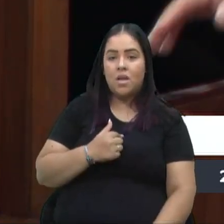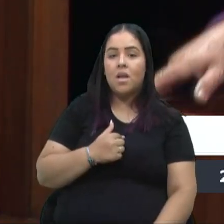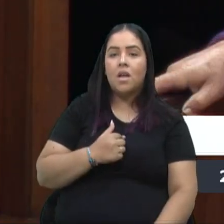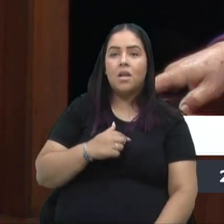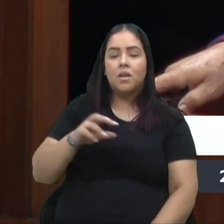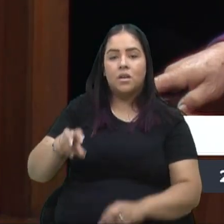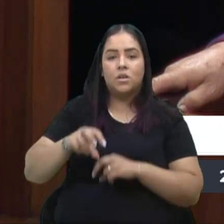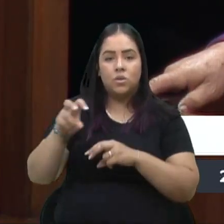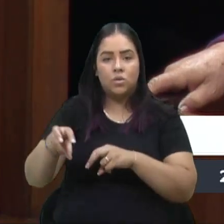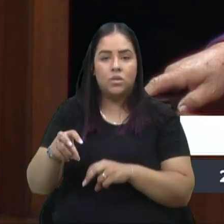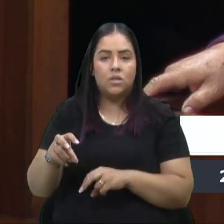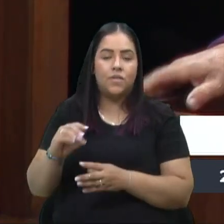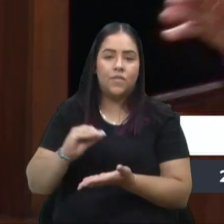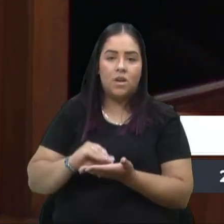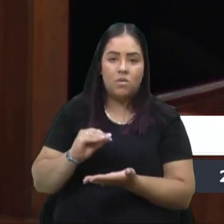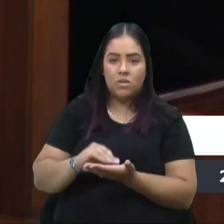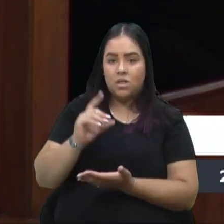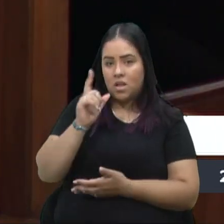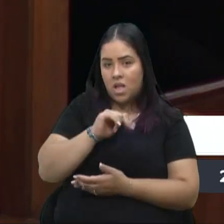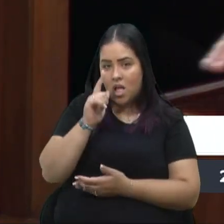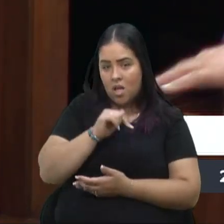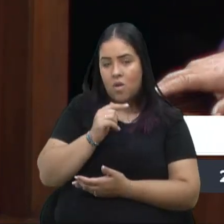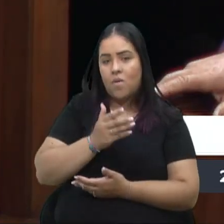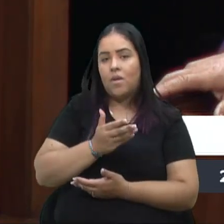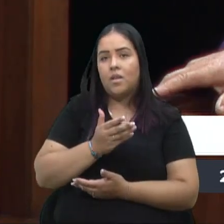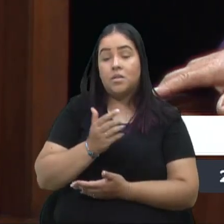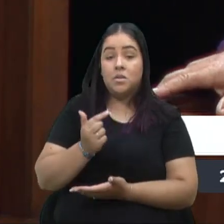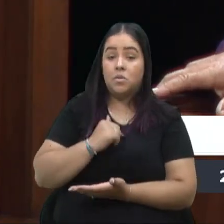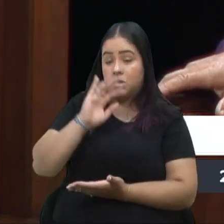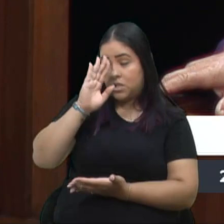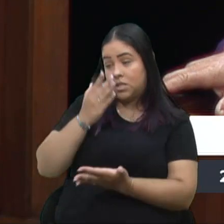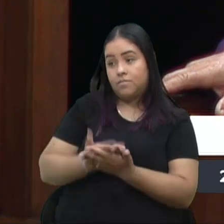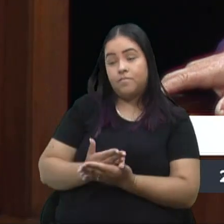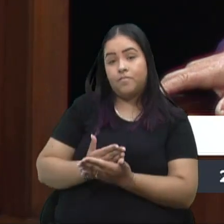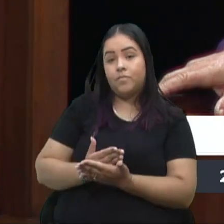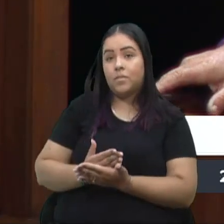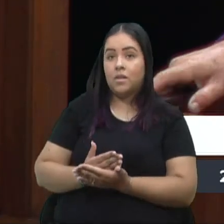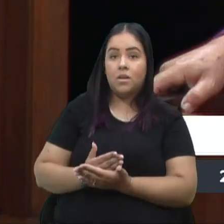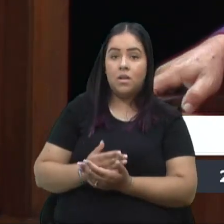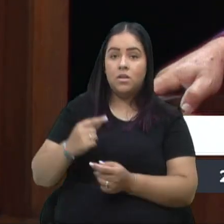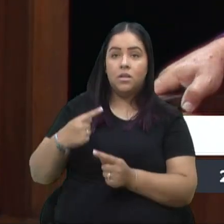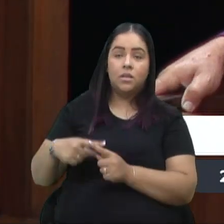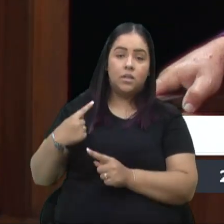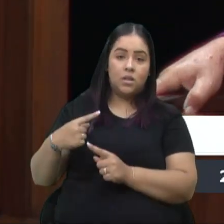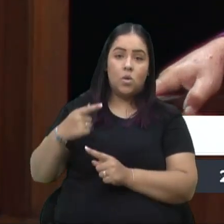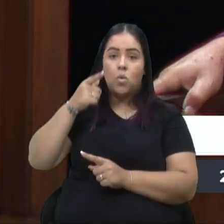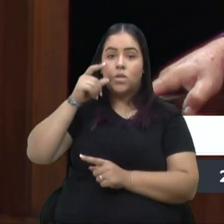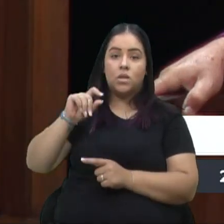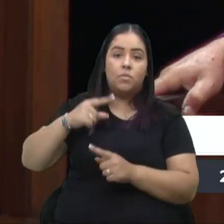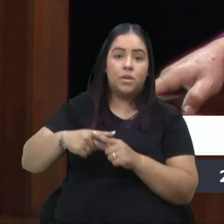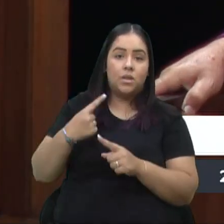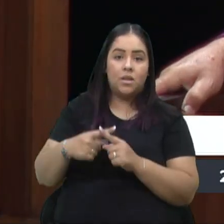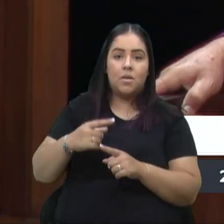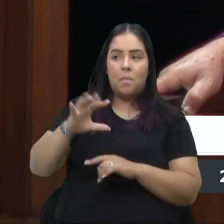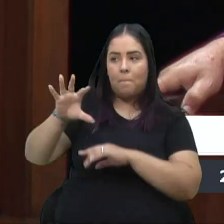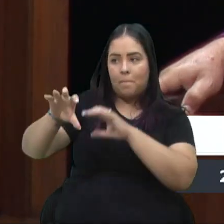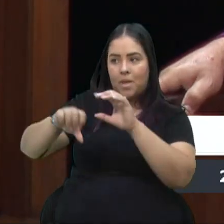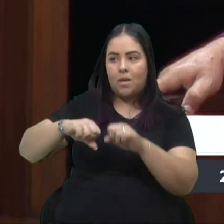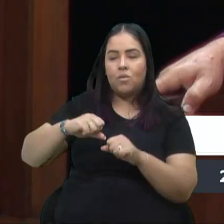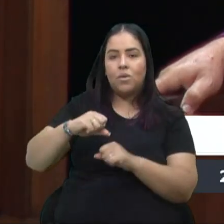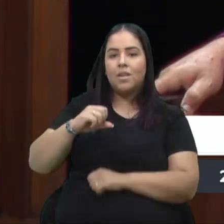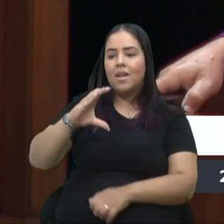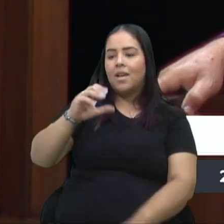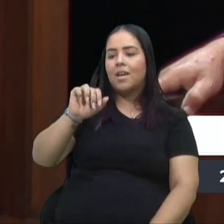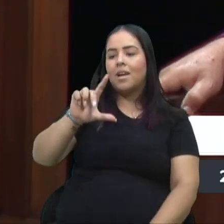que estou sem água tô pegando ontem hoje eu vou apostar que a caixa encheu porque eu pego do da calha da casa para as